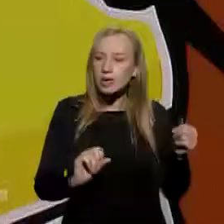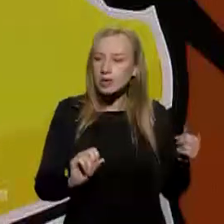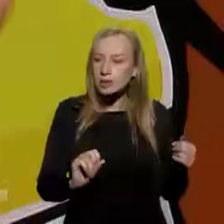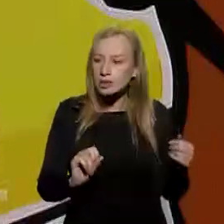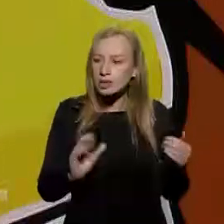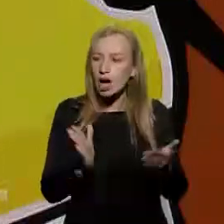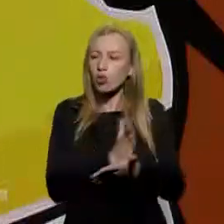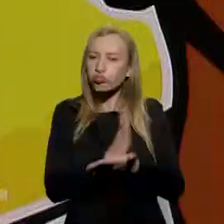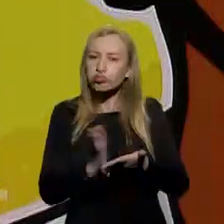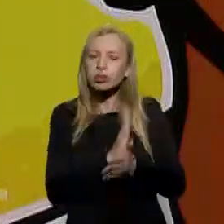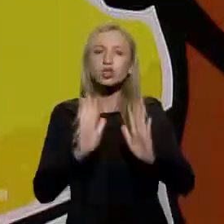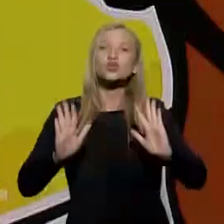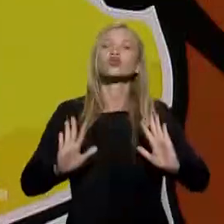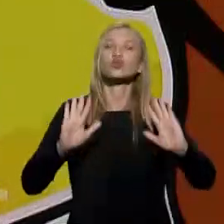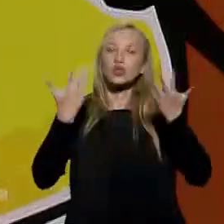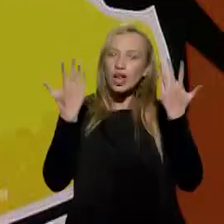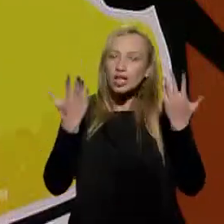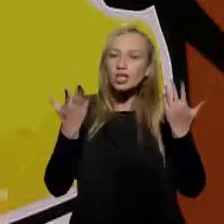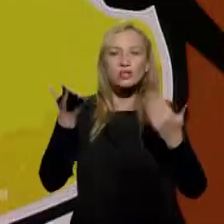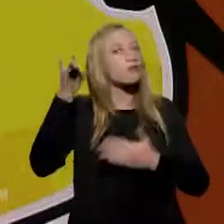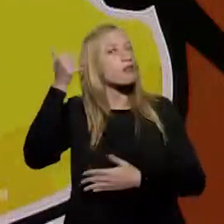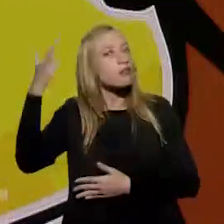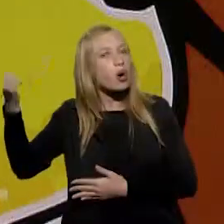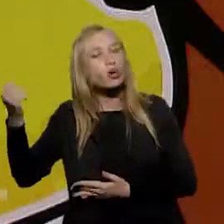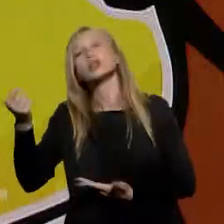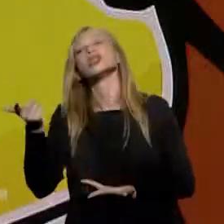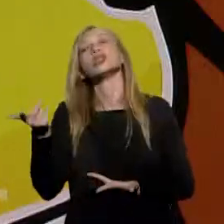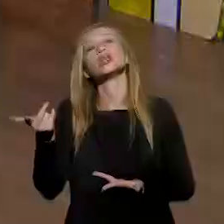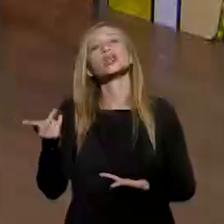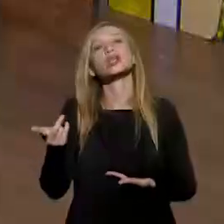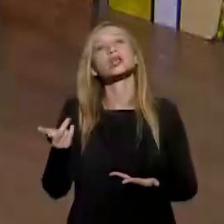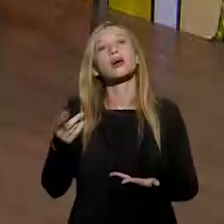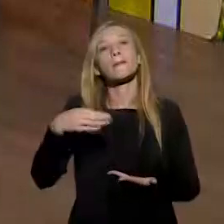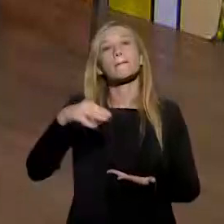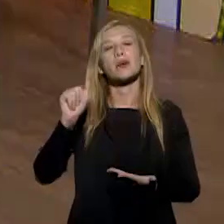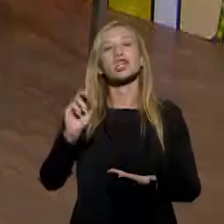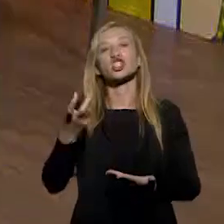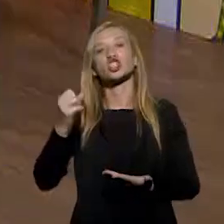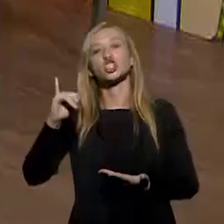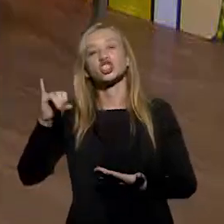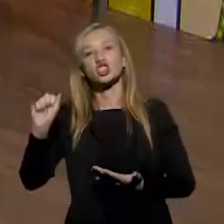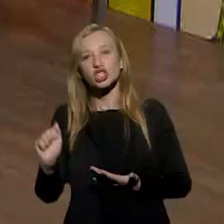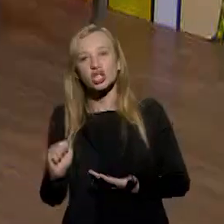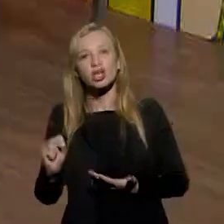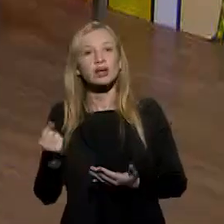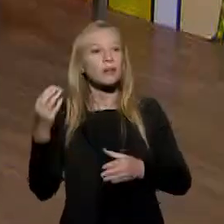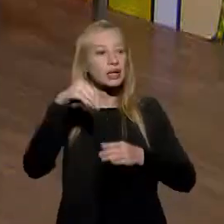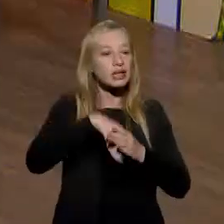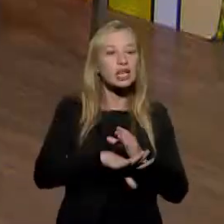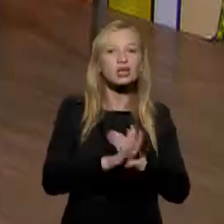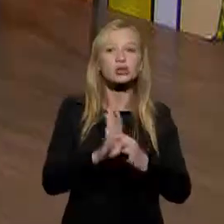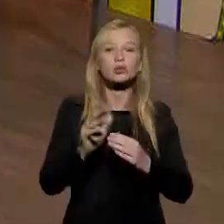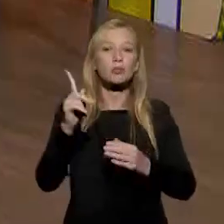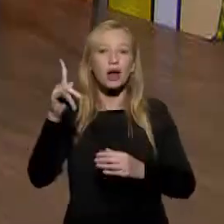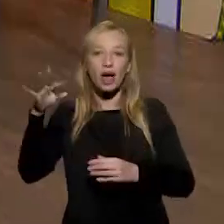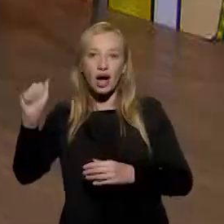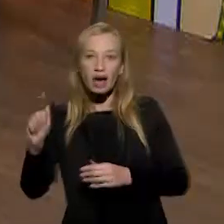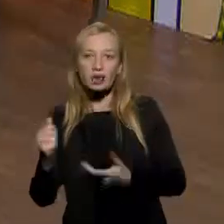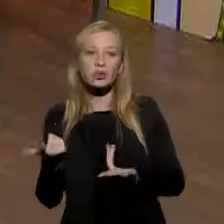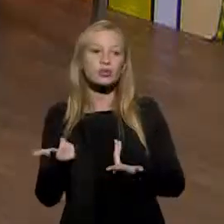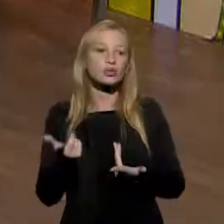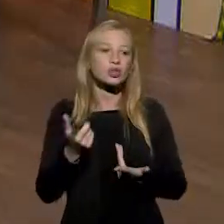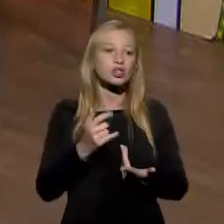algumas festas que ficaram bastante famosa ela trouxe o maxixe para dentro do palácio famoso corta jaca